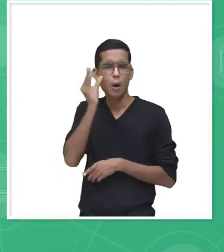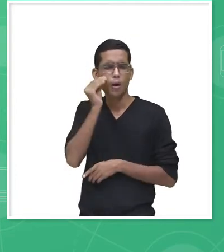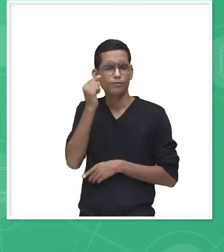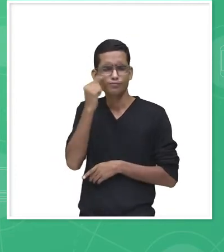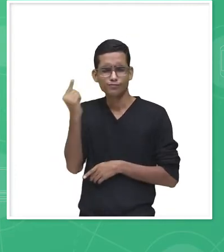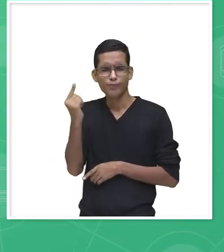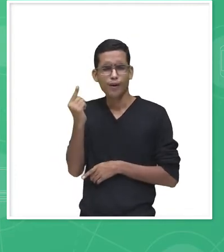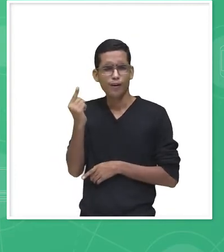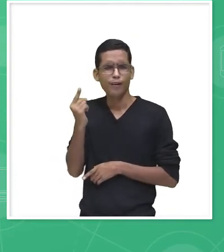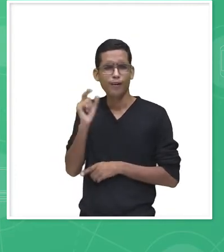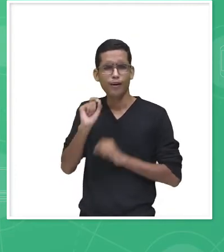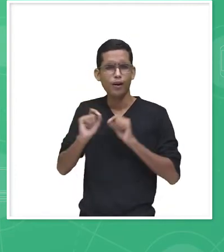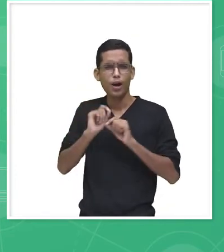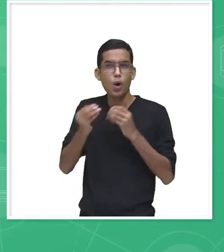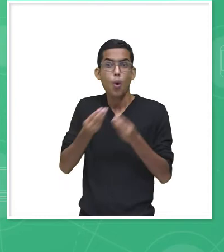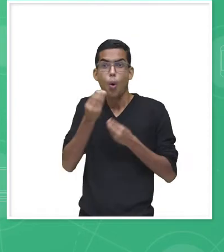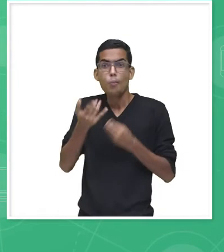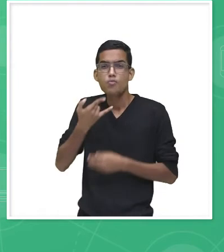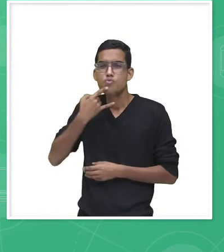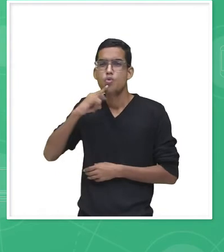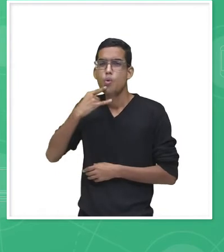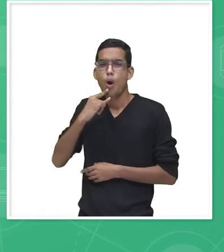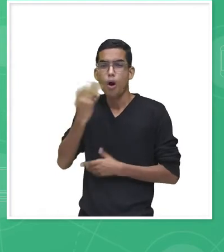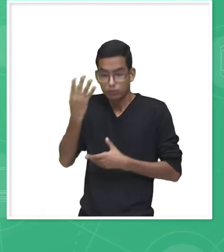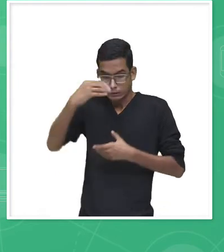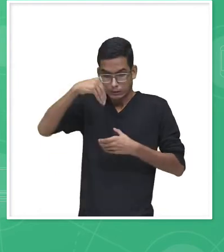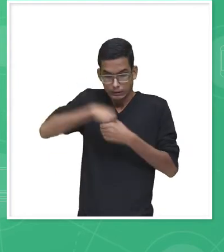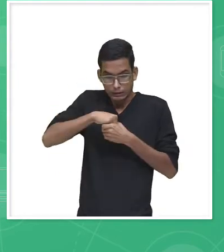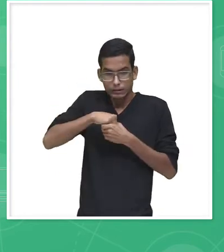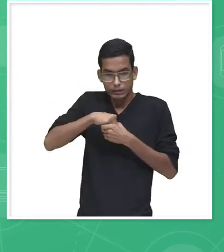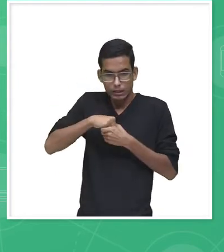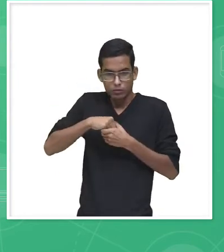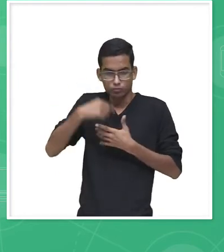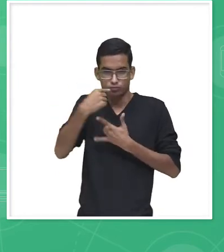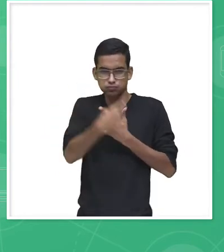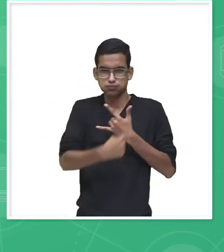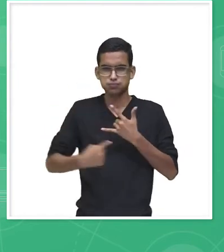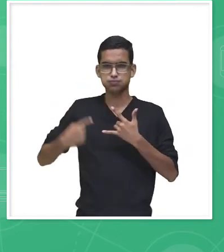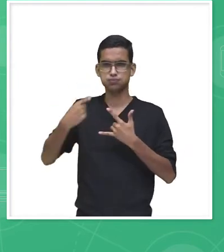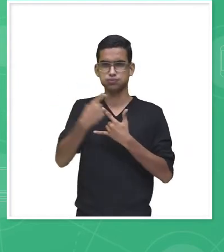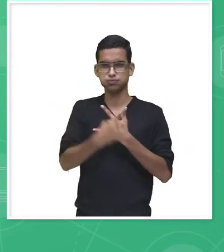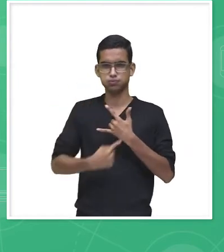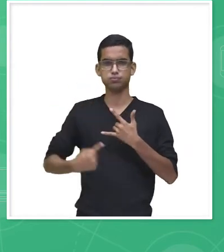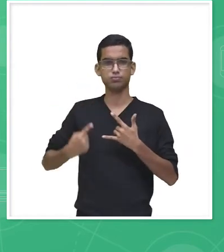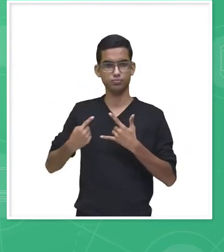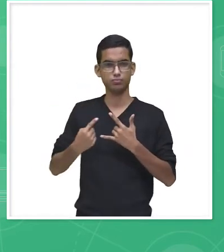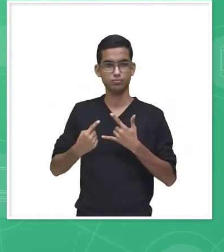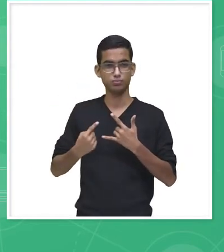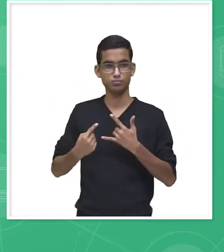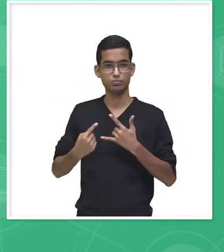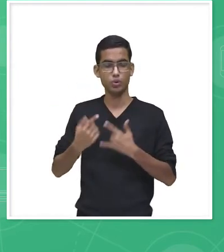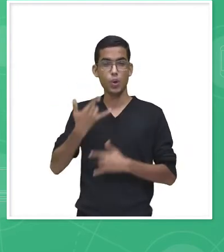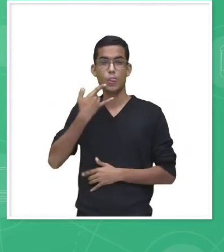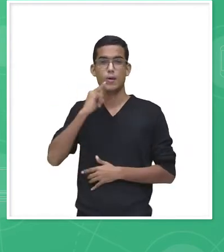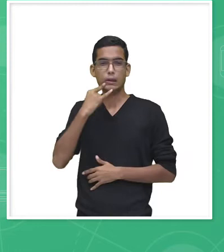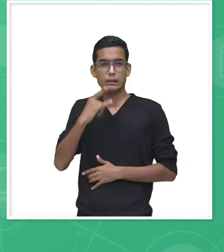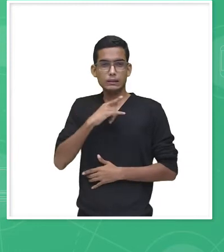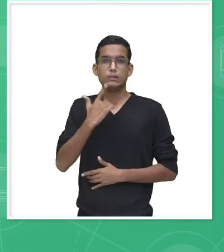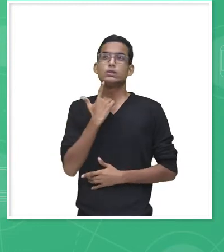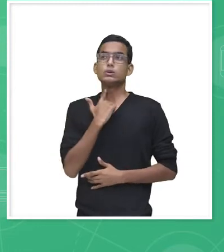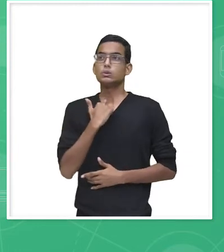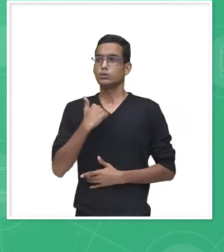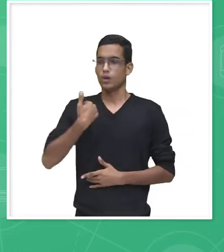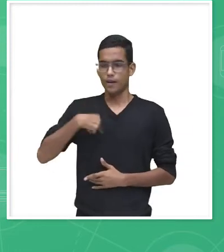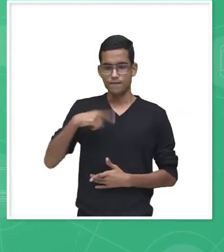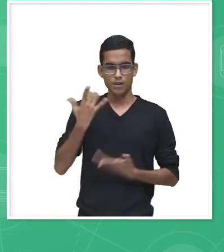o efeito do álcool no sistema urinário tá efeito do álcool ele vai fazer com que a pessoa tenha mais vontade